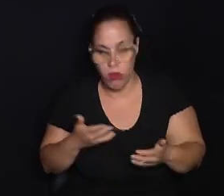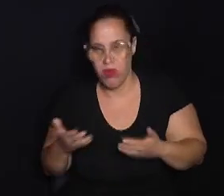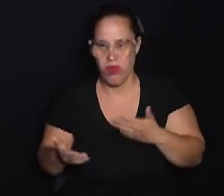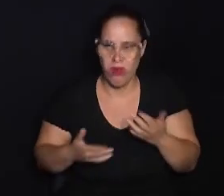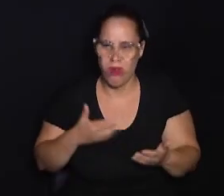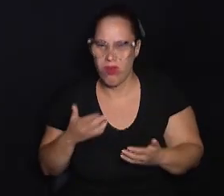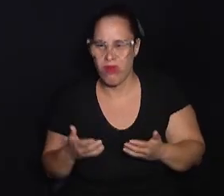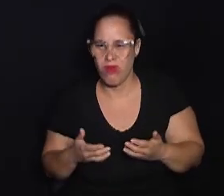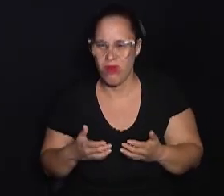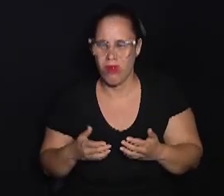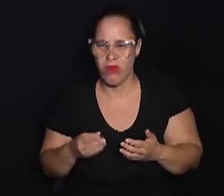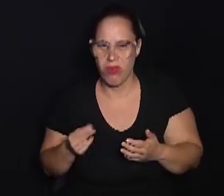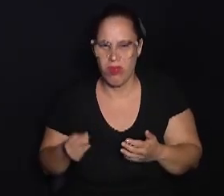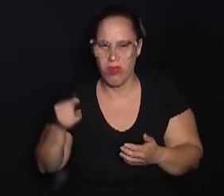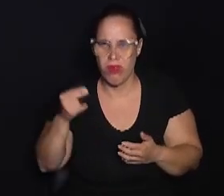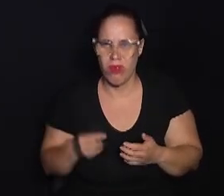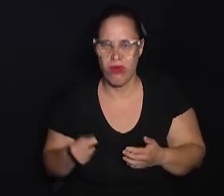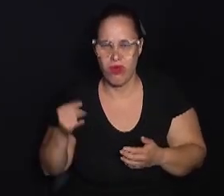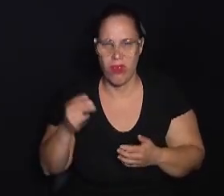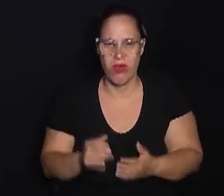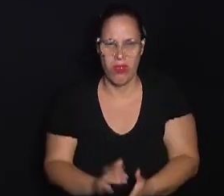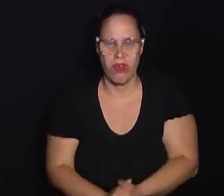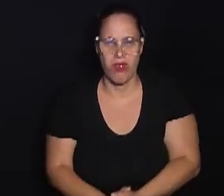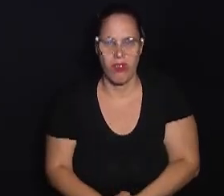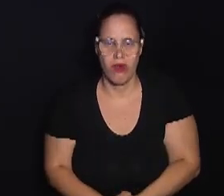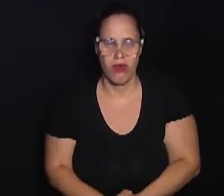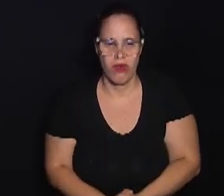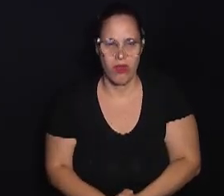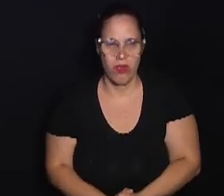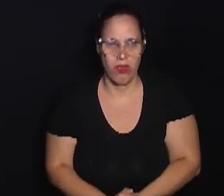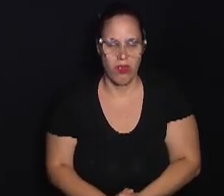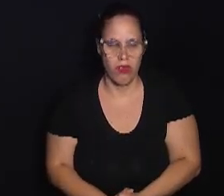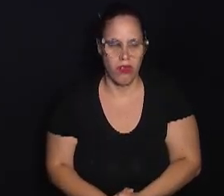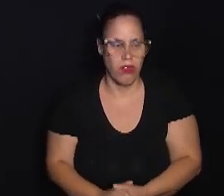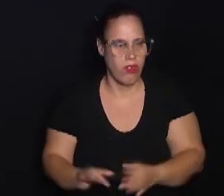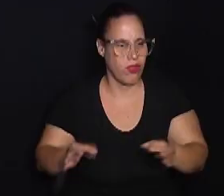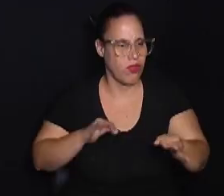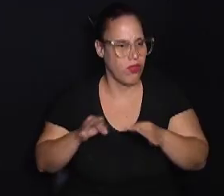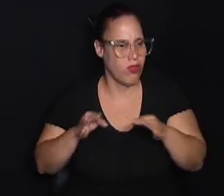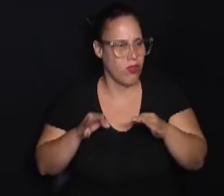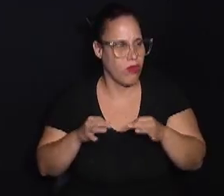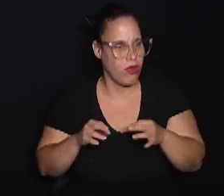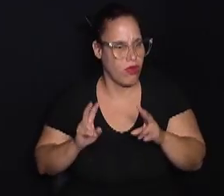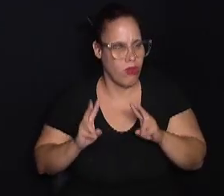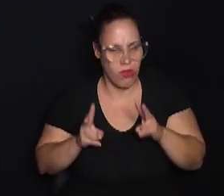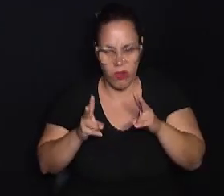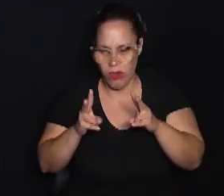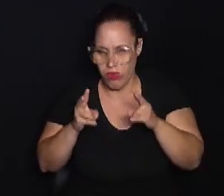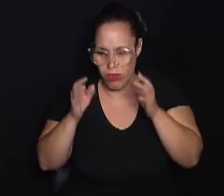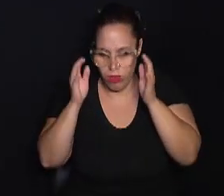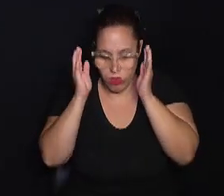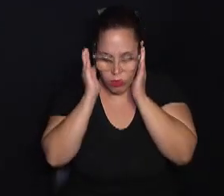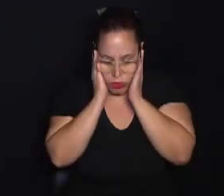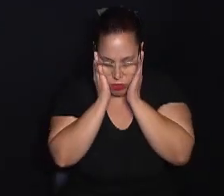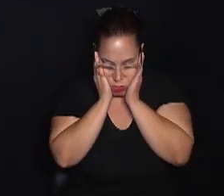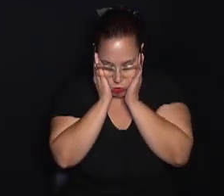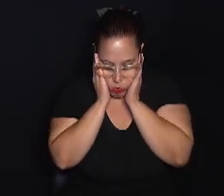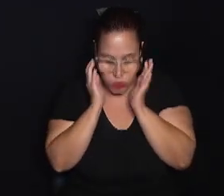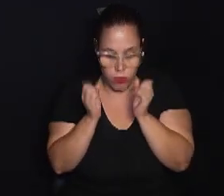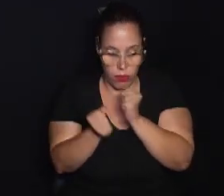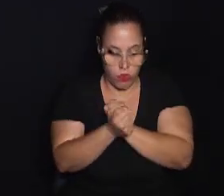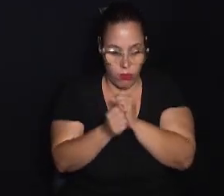né, de poder arrecadar recursos, de se organizar. Só que a gente tem um contingente muito grande de